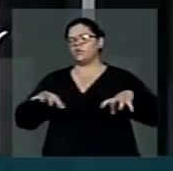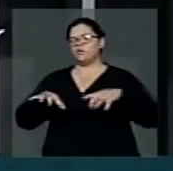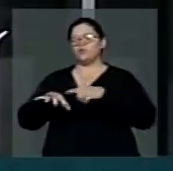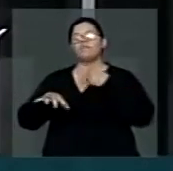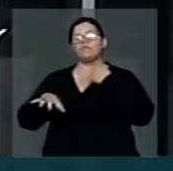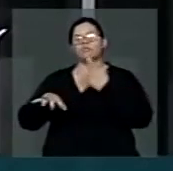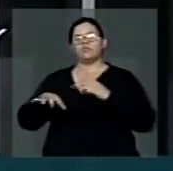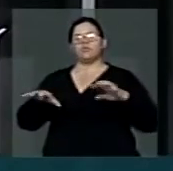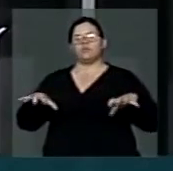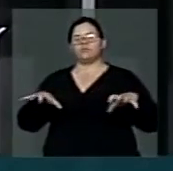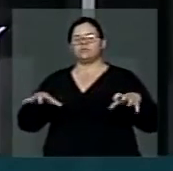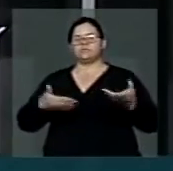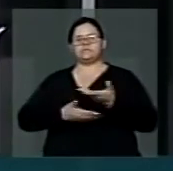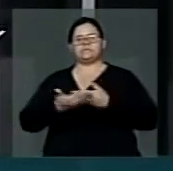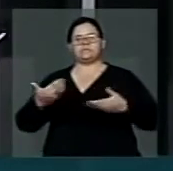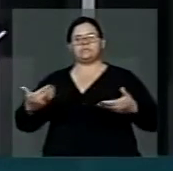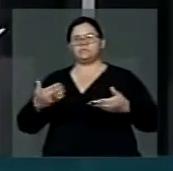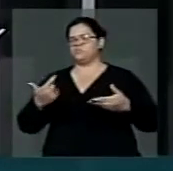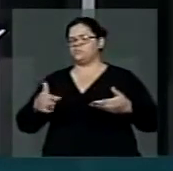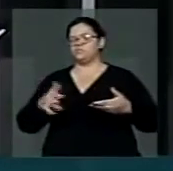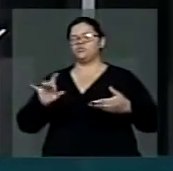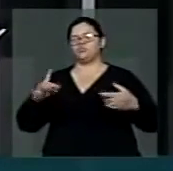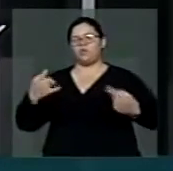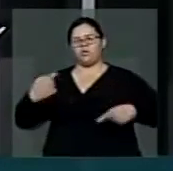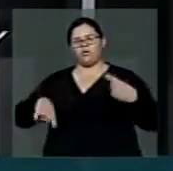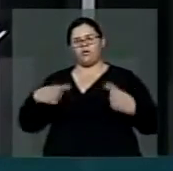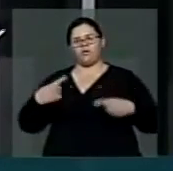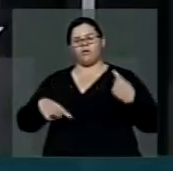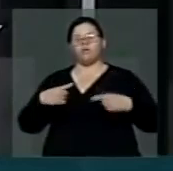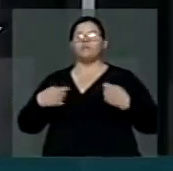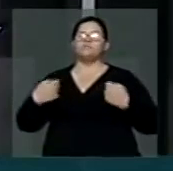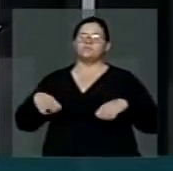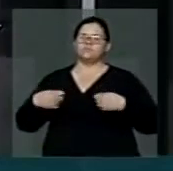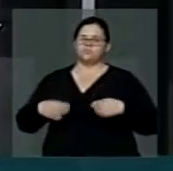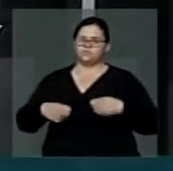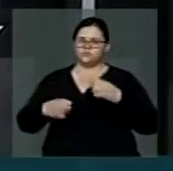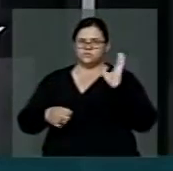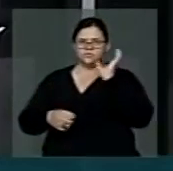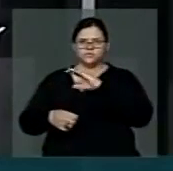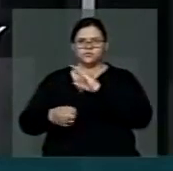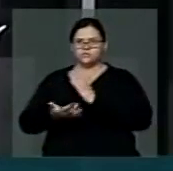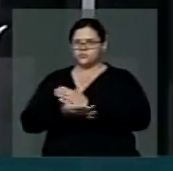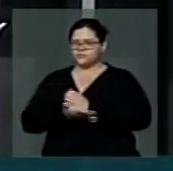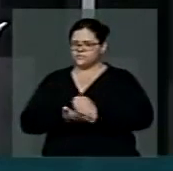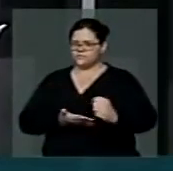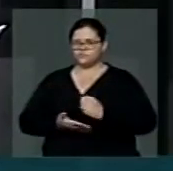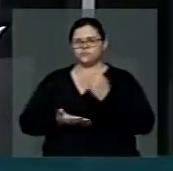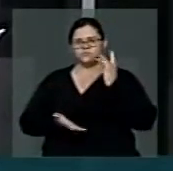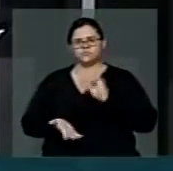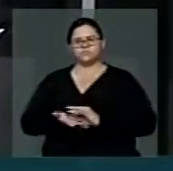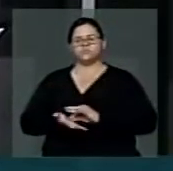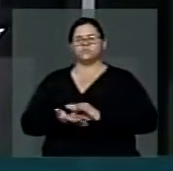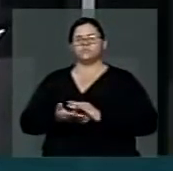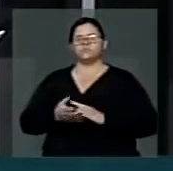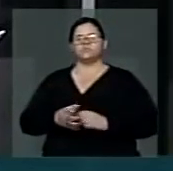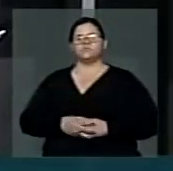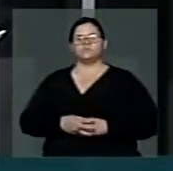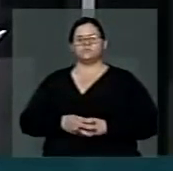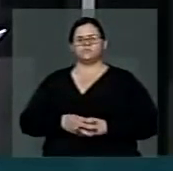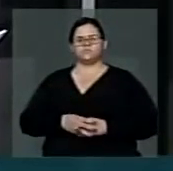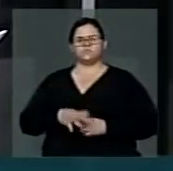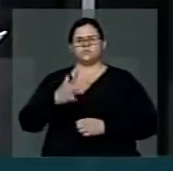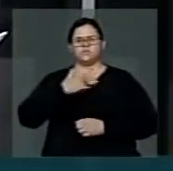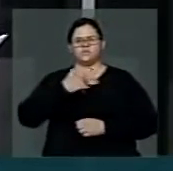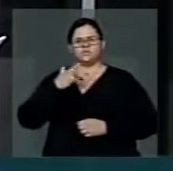conforto inaceitáveis, devem ser prontamente descartados do conjunto sadio